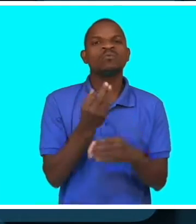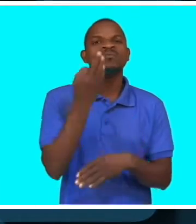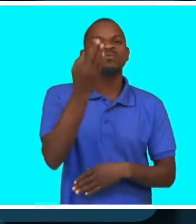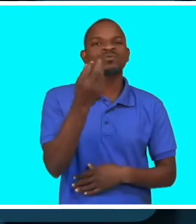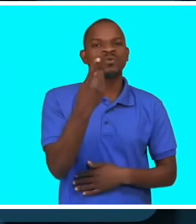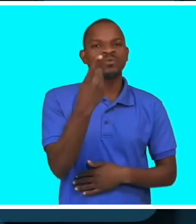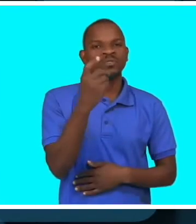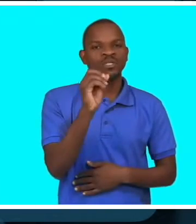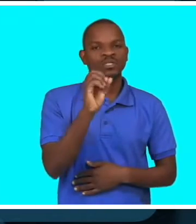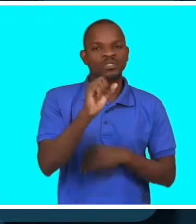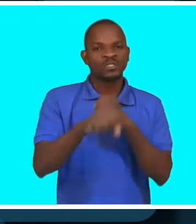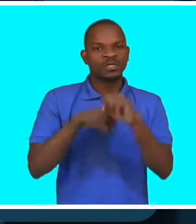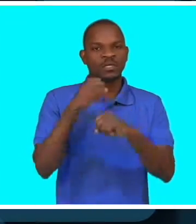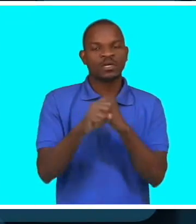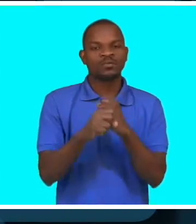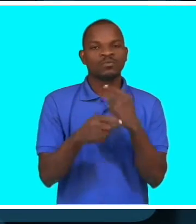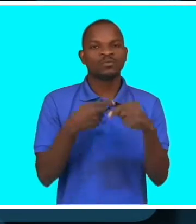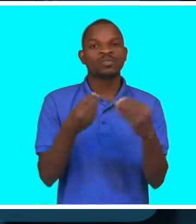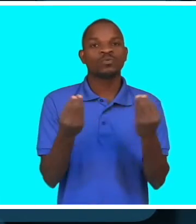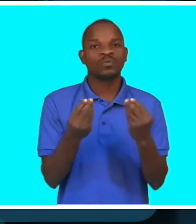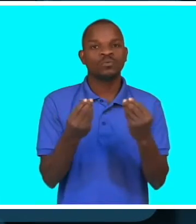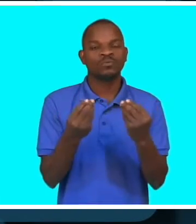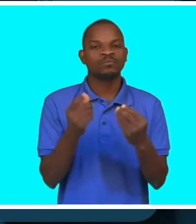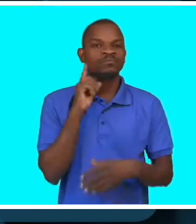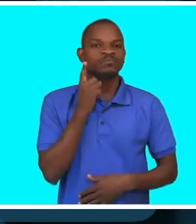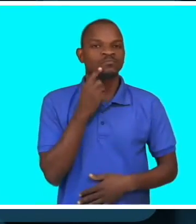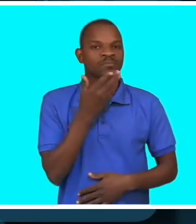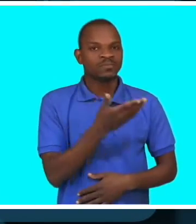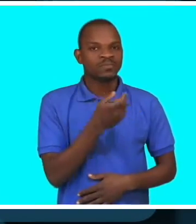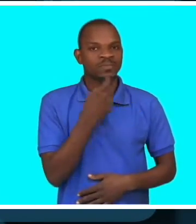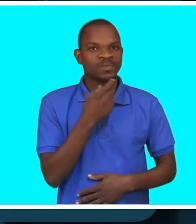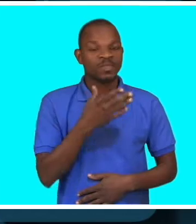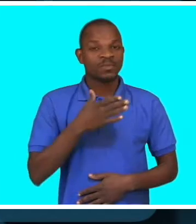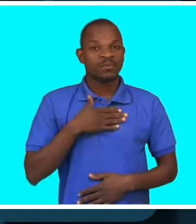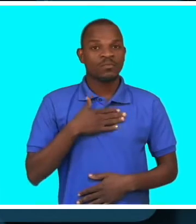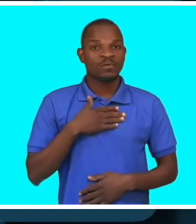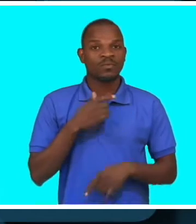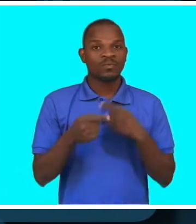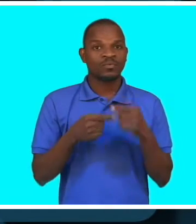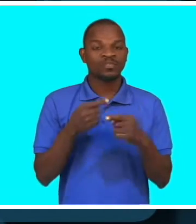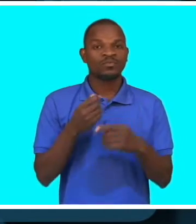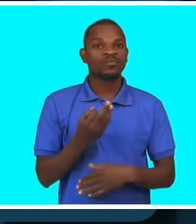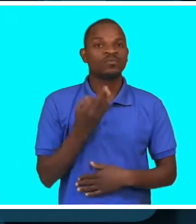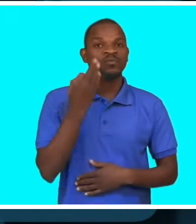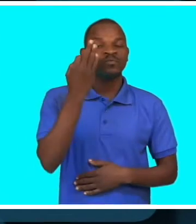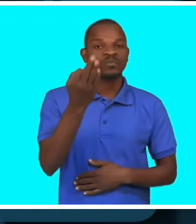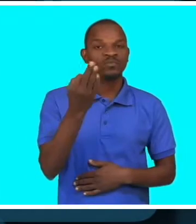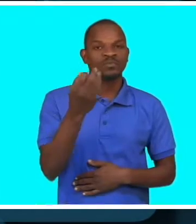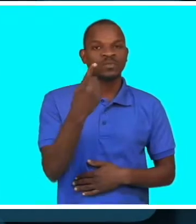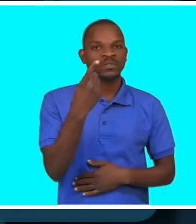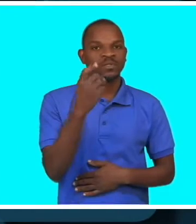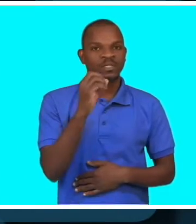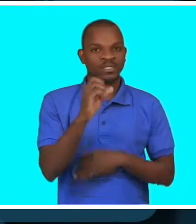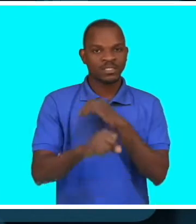Muito bem. Eu olho o meu projeto daqui a 10 anos,